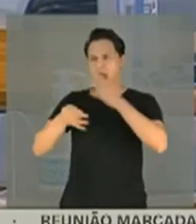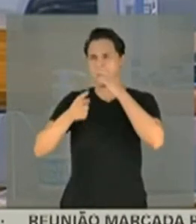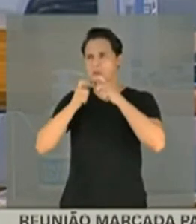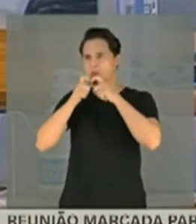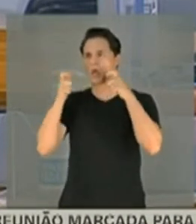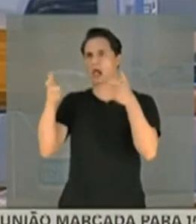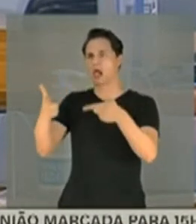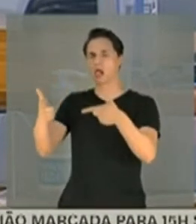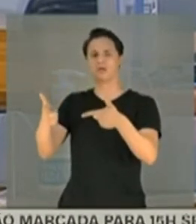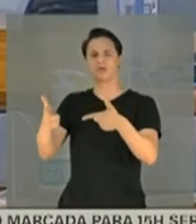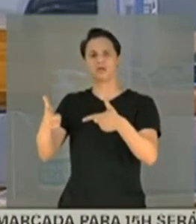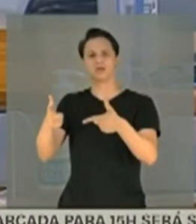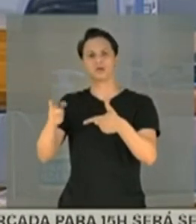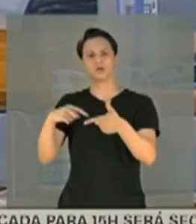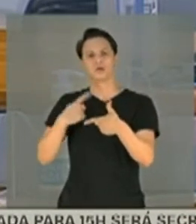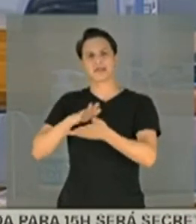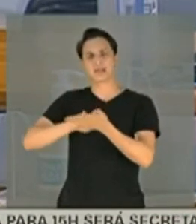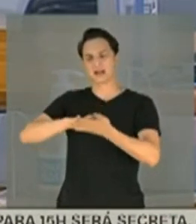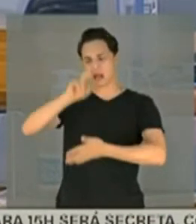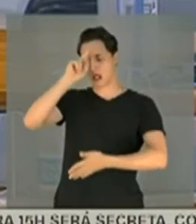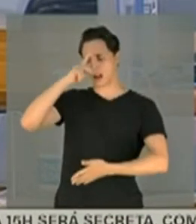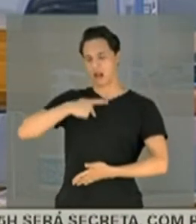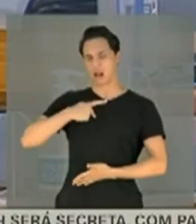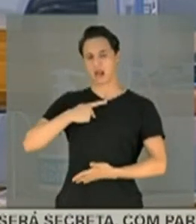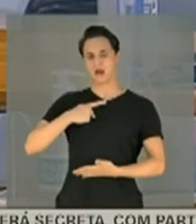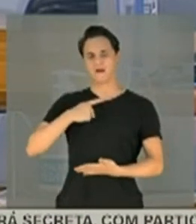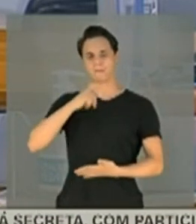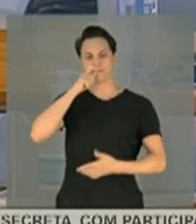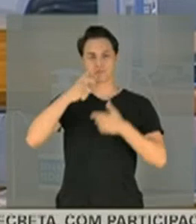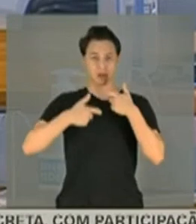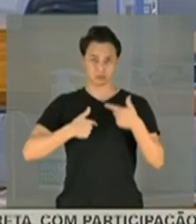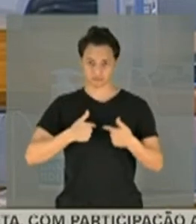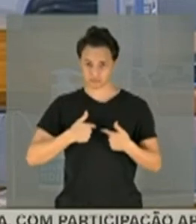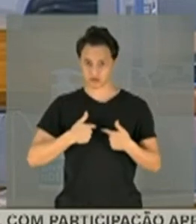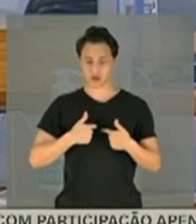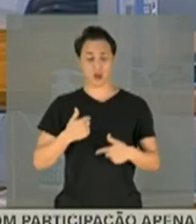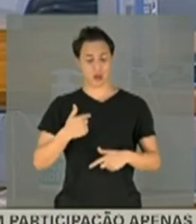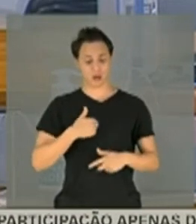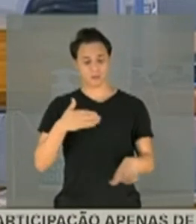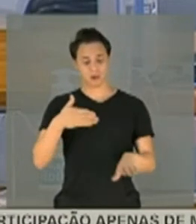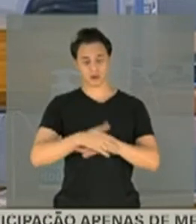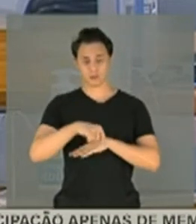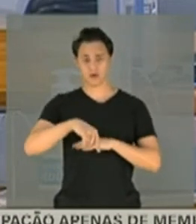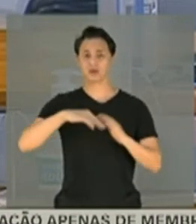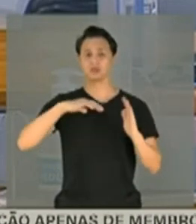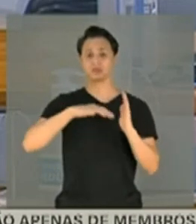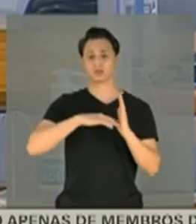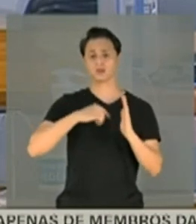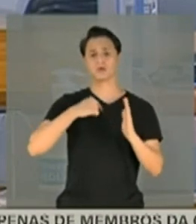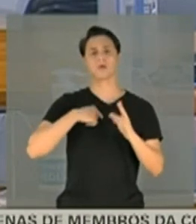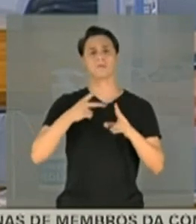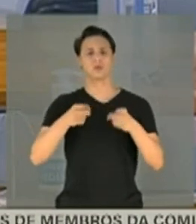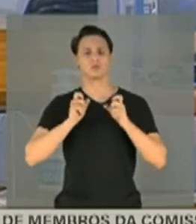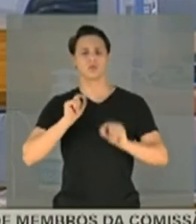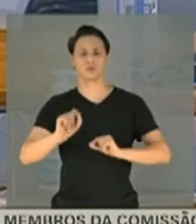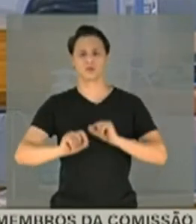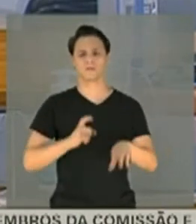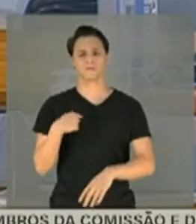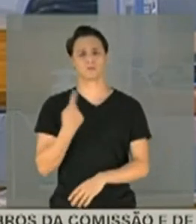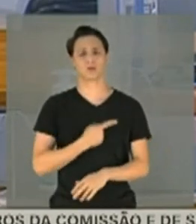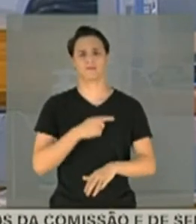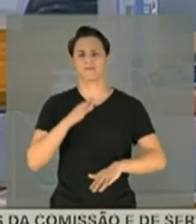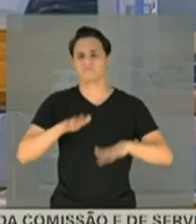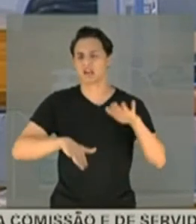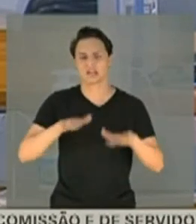se autocriticar. Eu faço parte dessa instituição e vejo que, por não